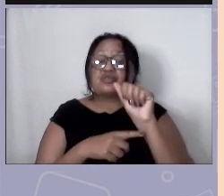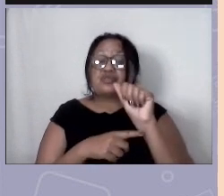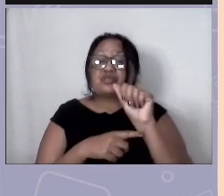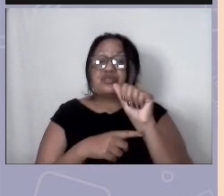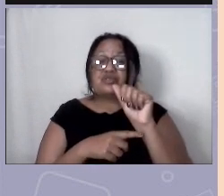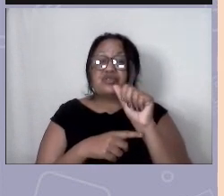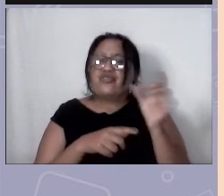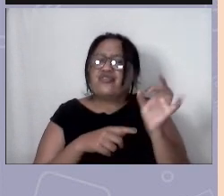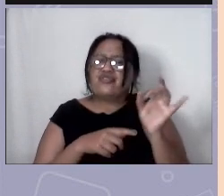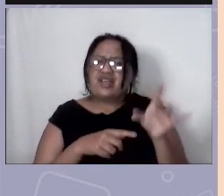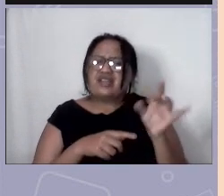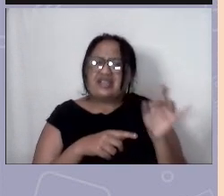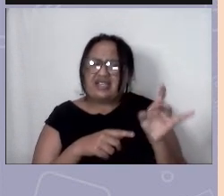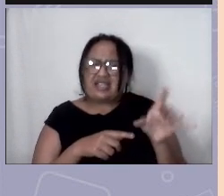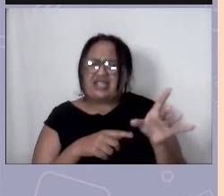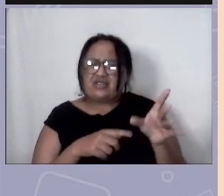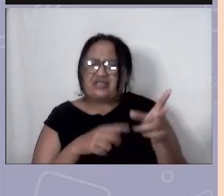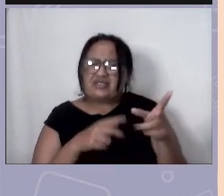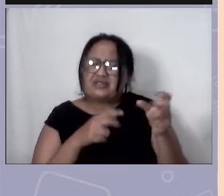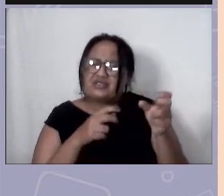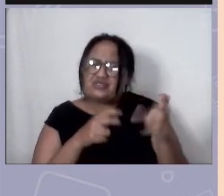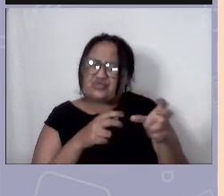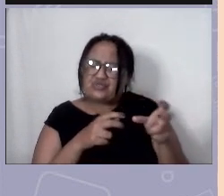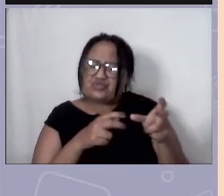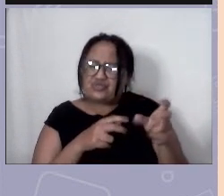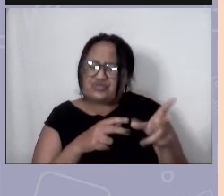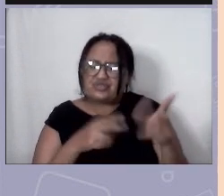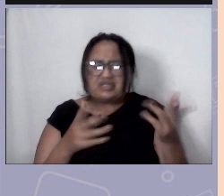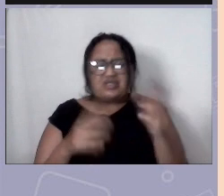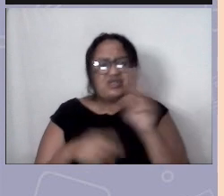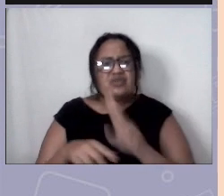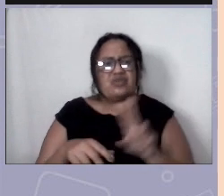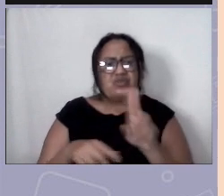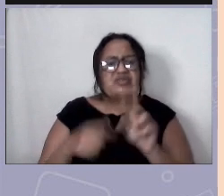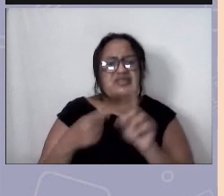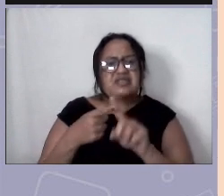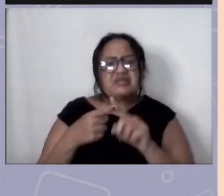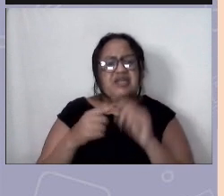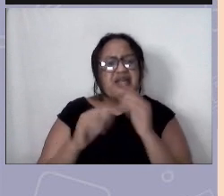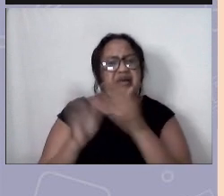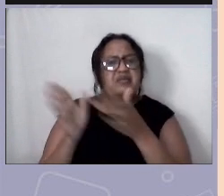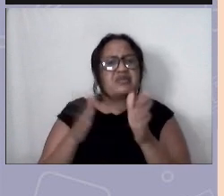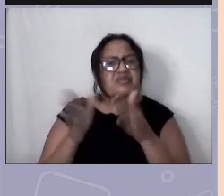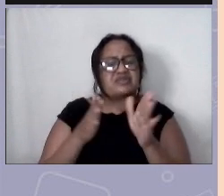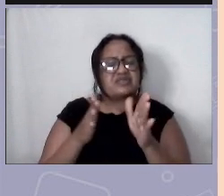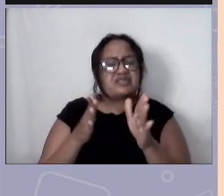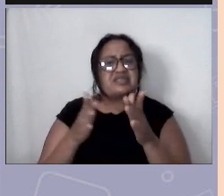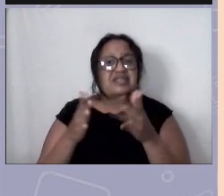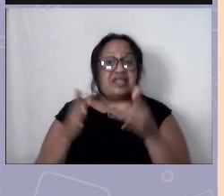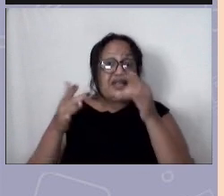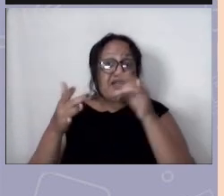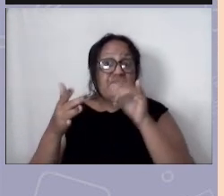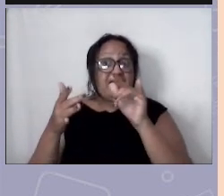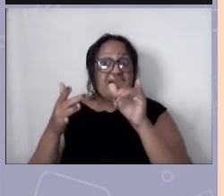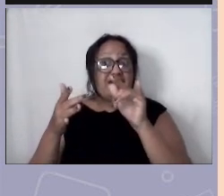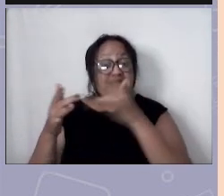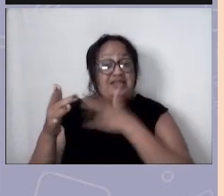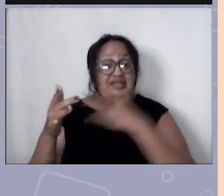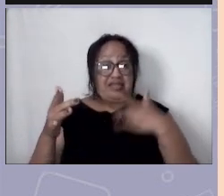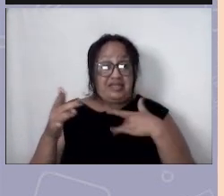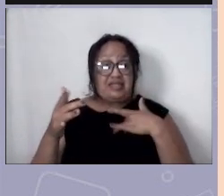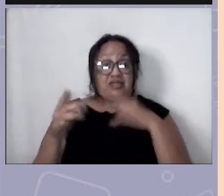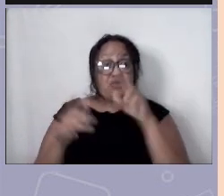eles podem trazer e por que que o uso de orgânicos né e a produção a partir de orgânicos tem crescido né então os